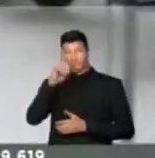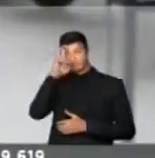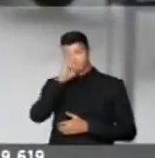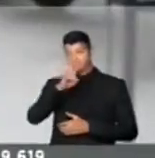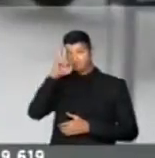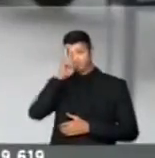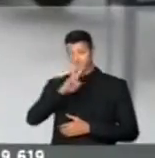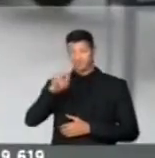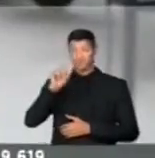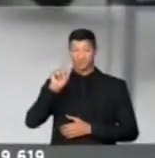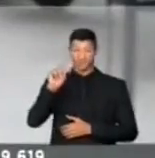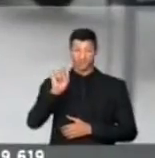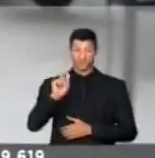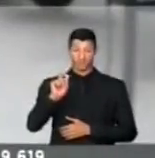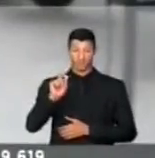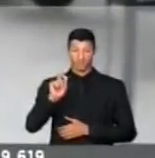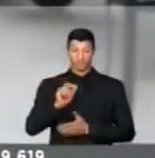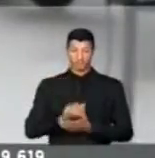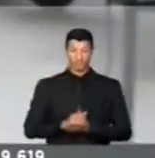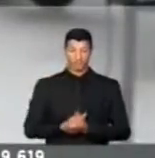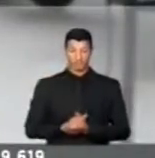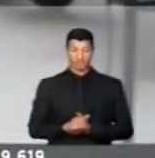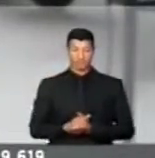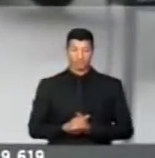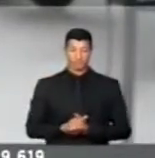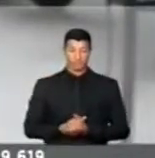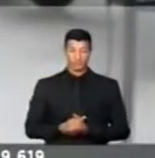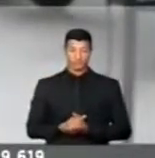lembrando o que